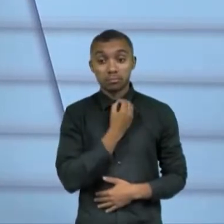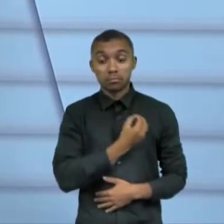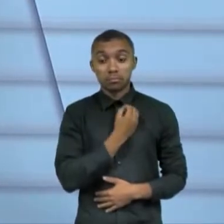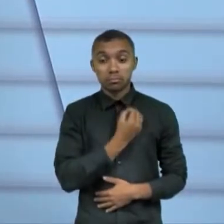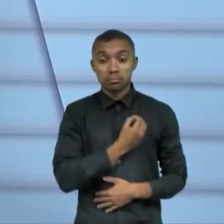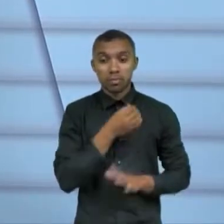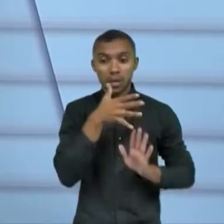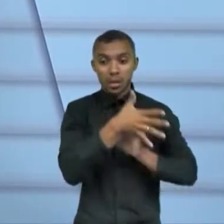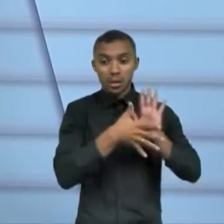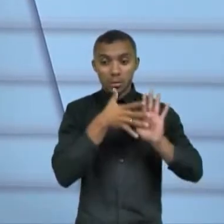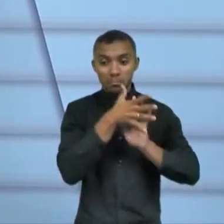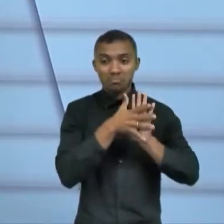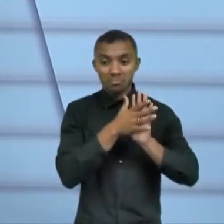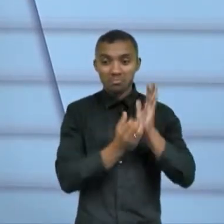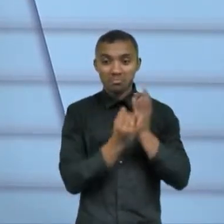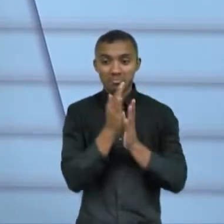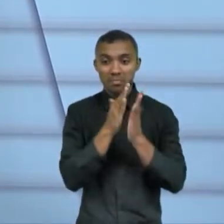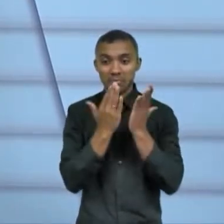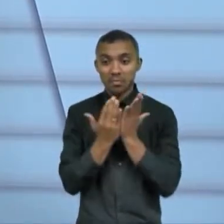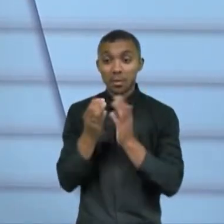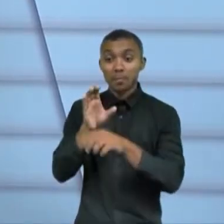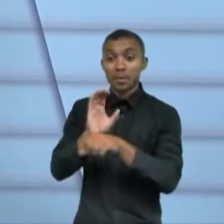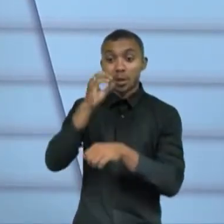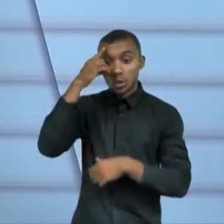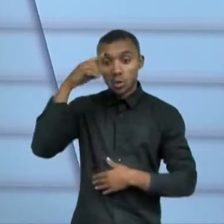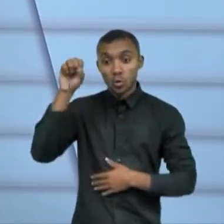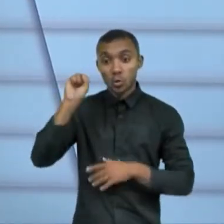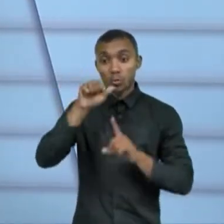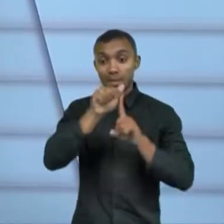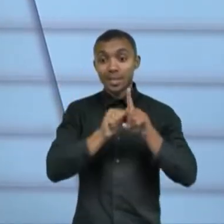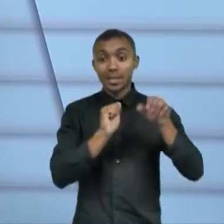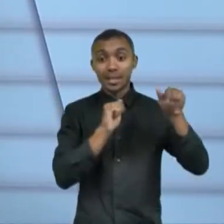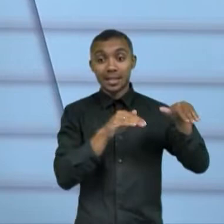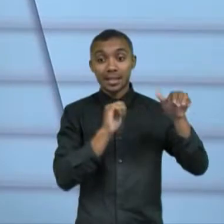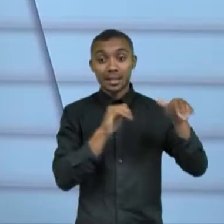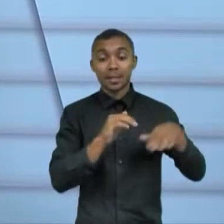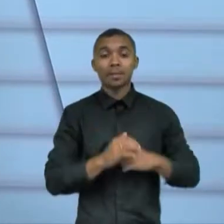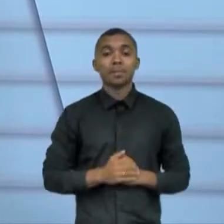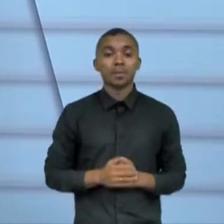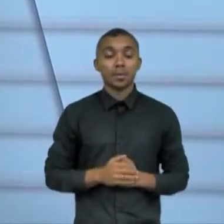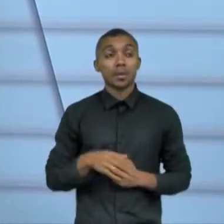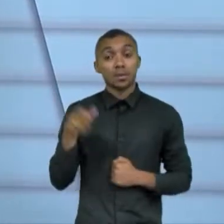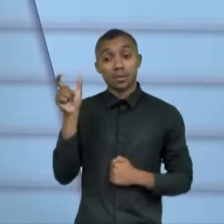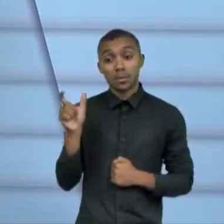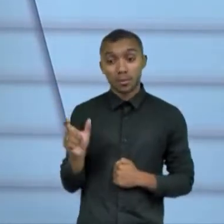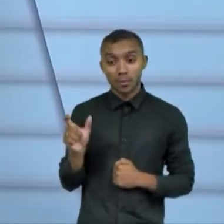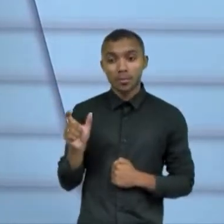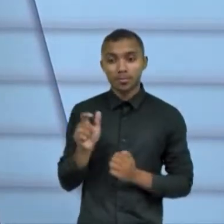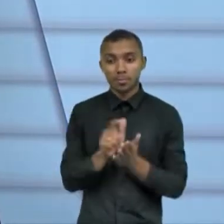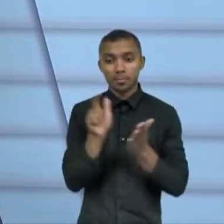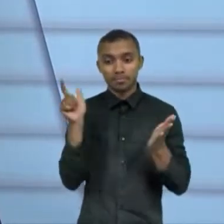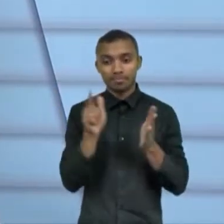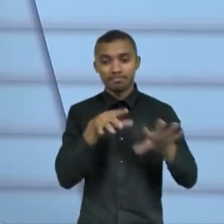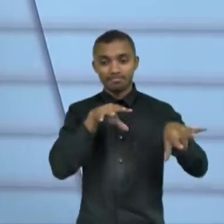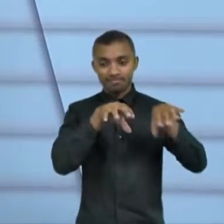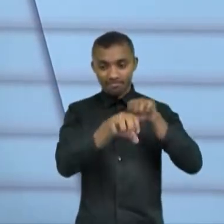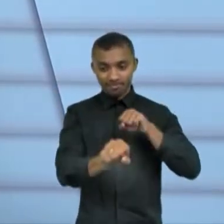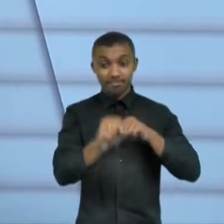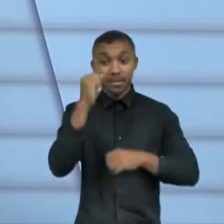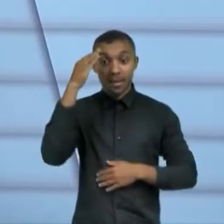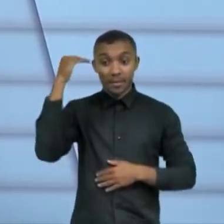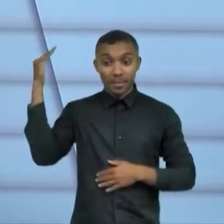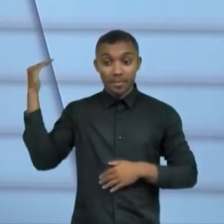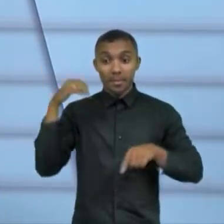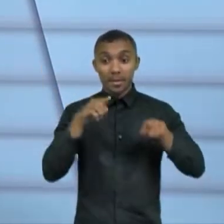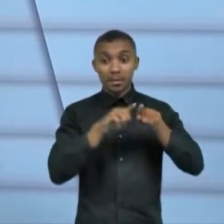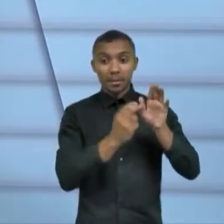dia 8 de setembro na Unifor. Mas ele é um jornalista nomeado, premiado,